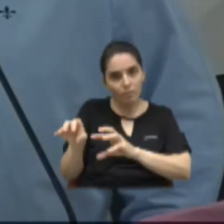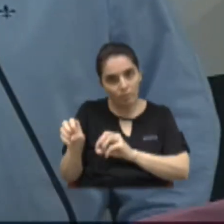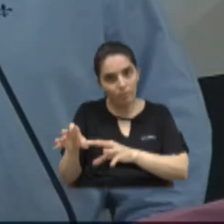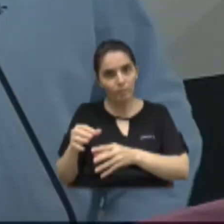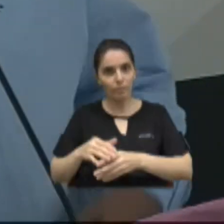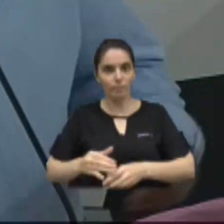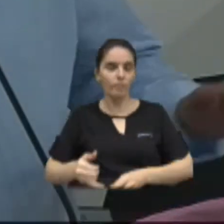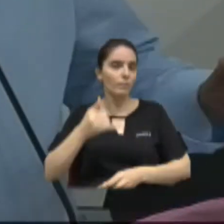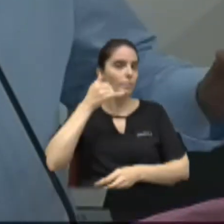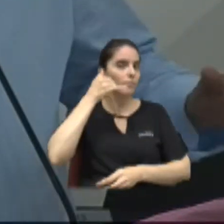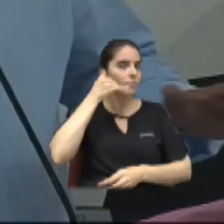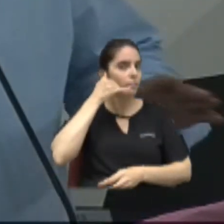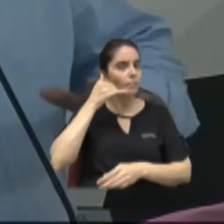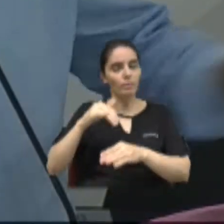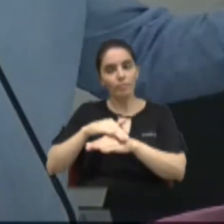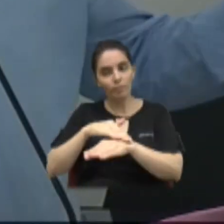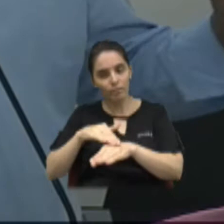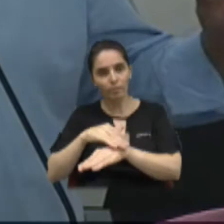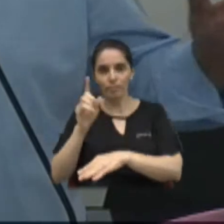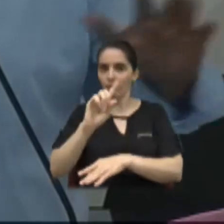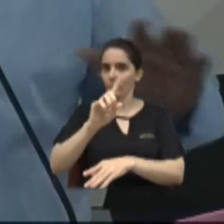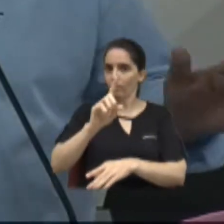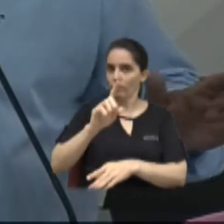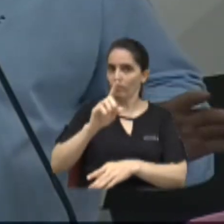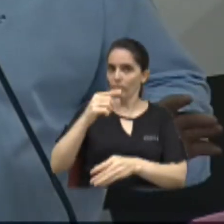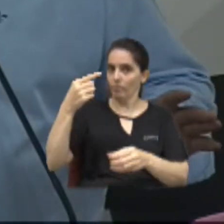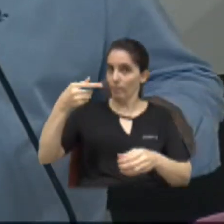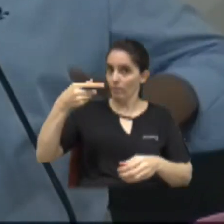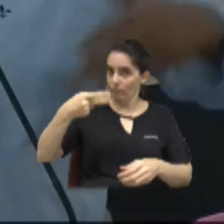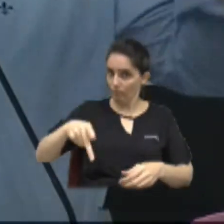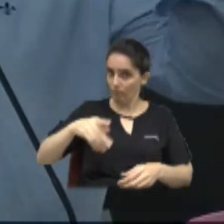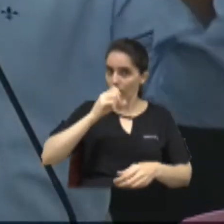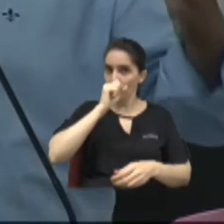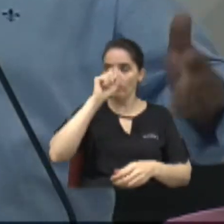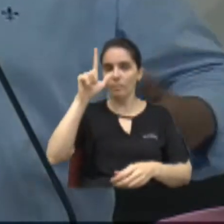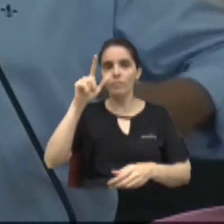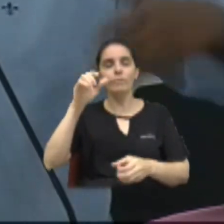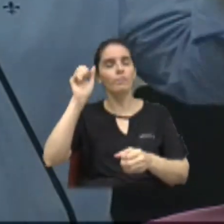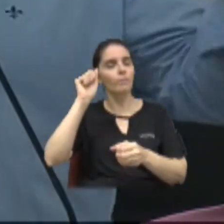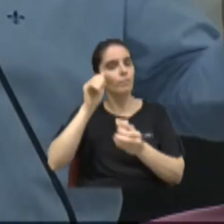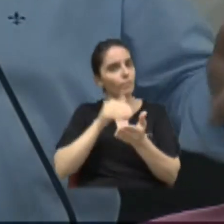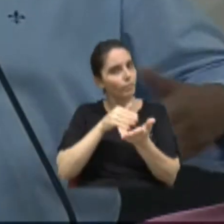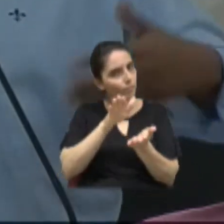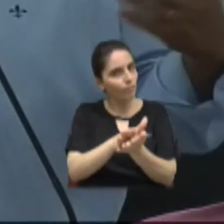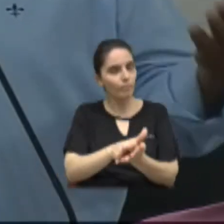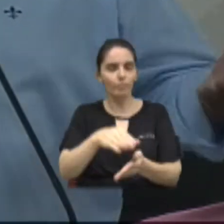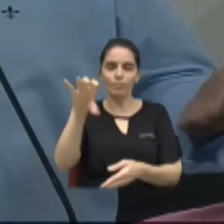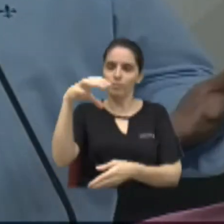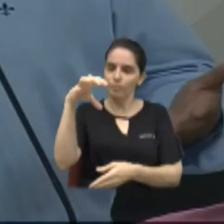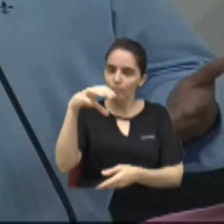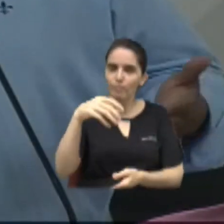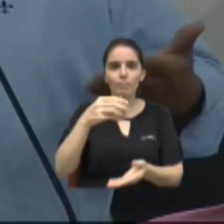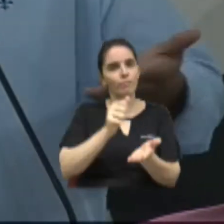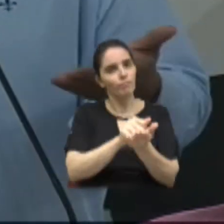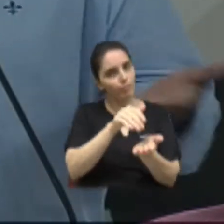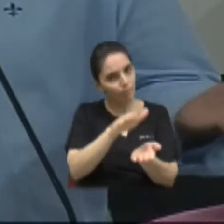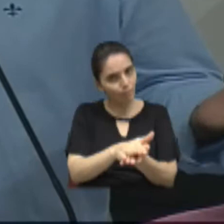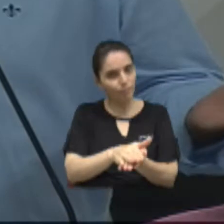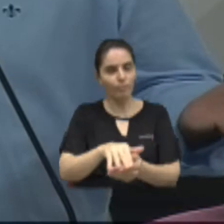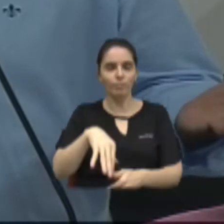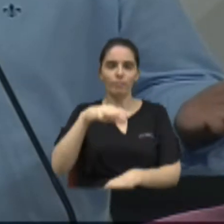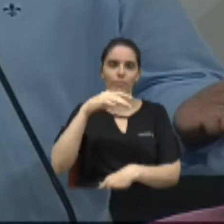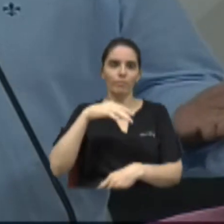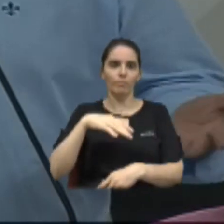Passou falando, mas aqui não. Tudo aqui em Limeira é multa. Radar multa, laranjinha multa, tudo multa, e isso vai ficando